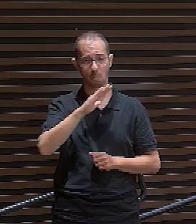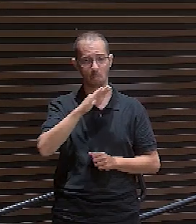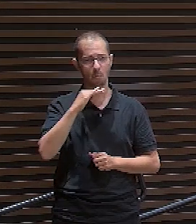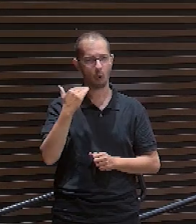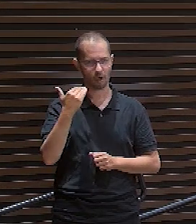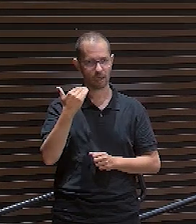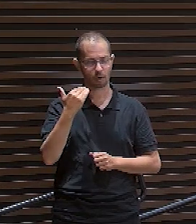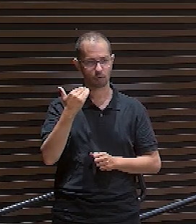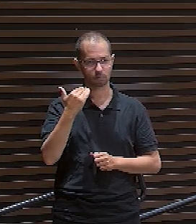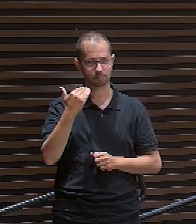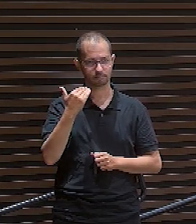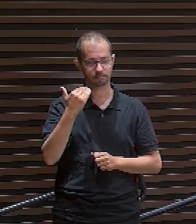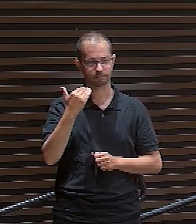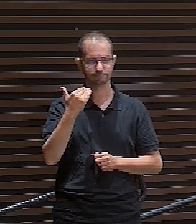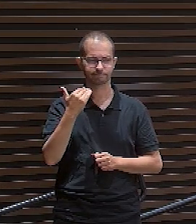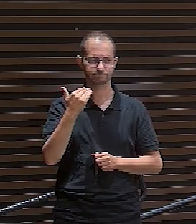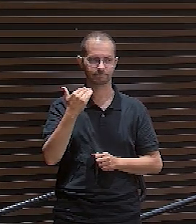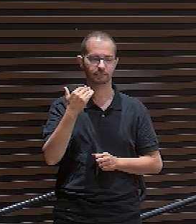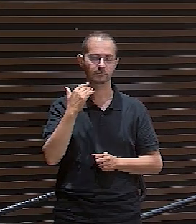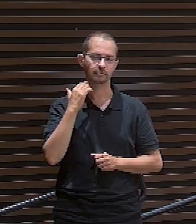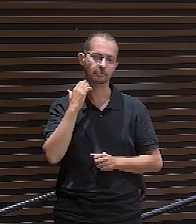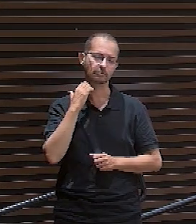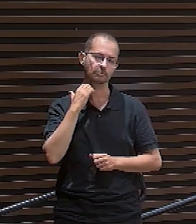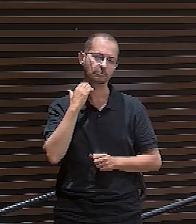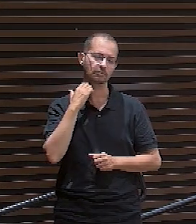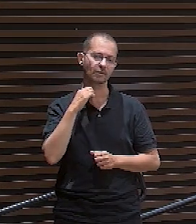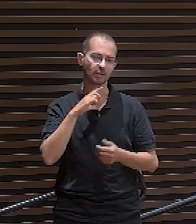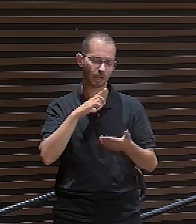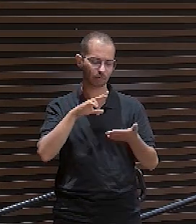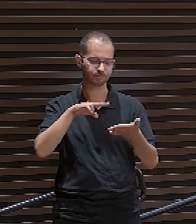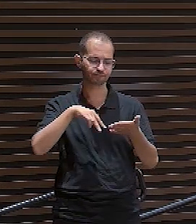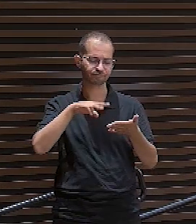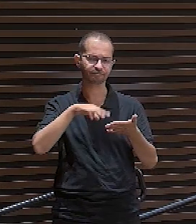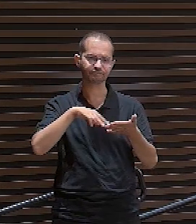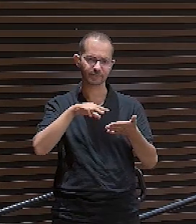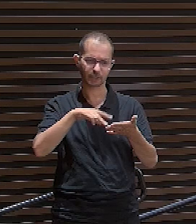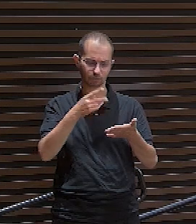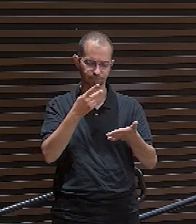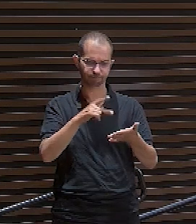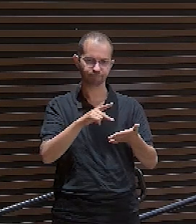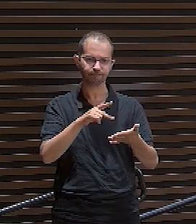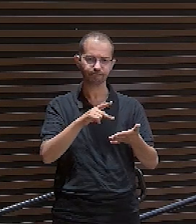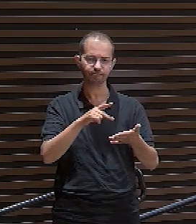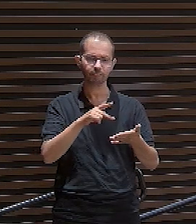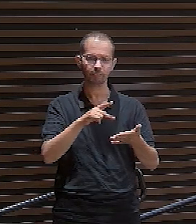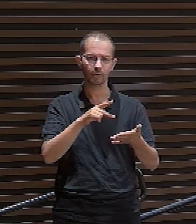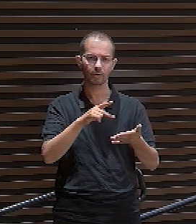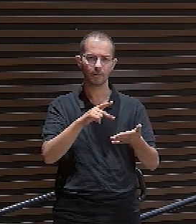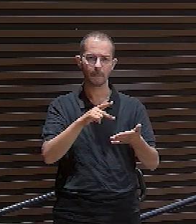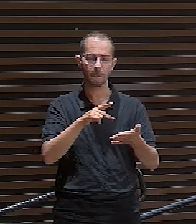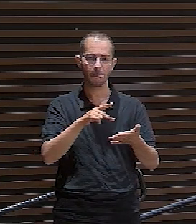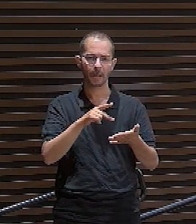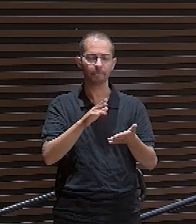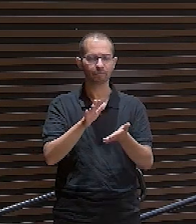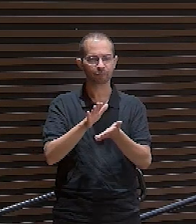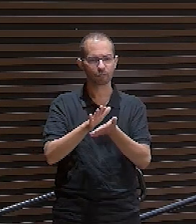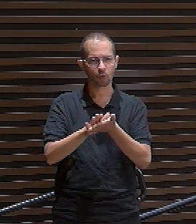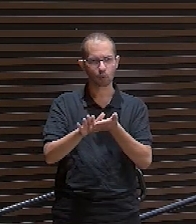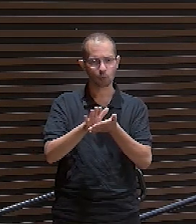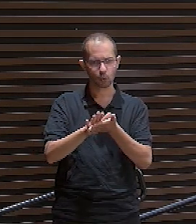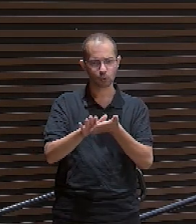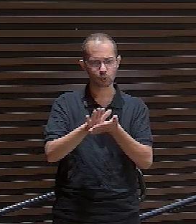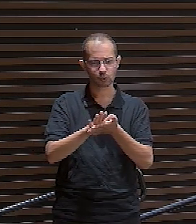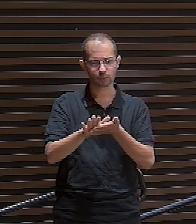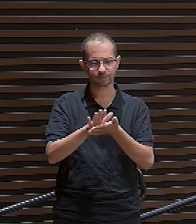Eu tenho lido um pouco mais ele ultimamente, e eu estava vendo no custo do discipulado, ele dizendo assim: a